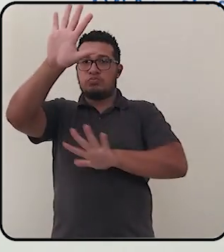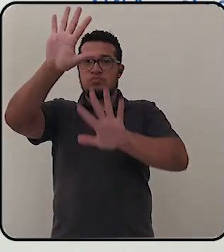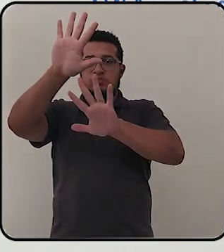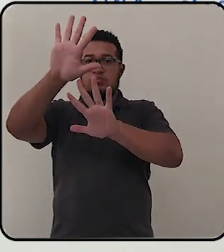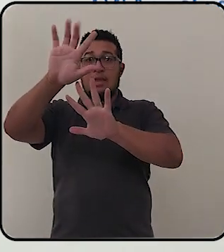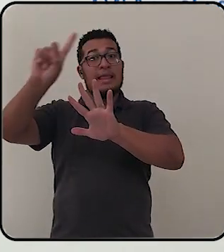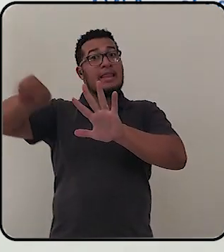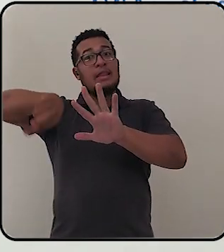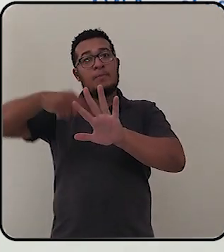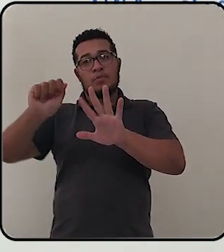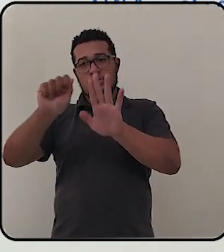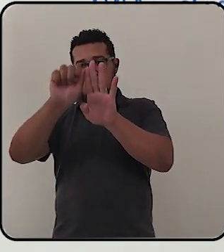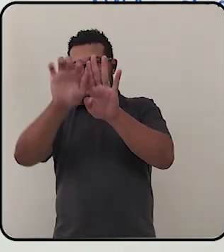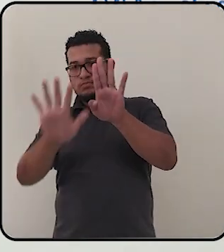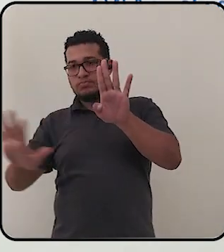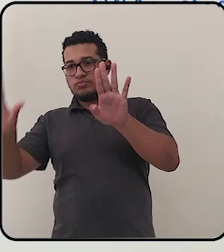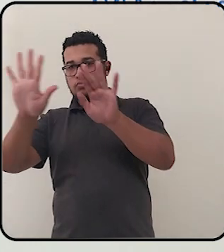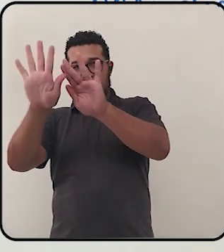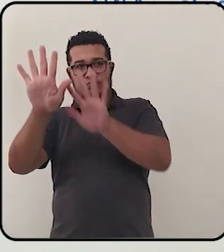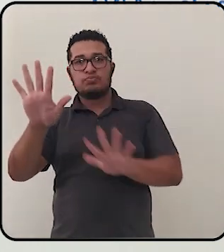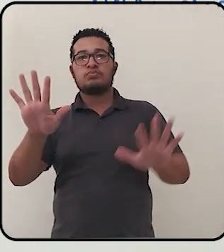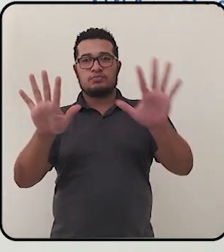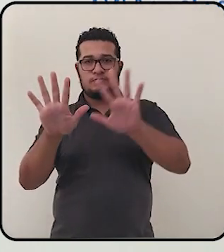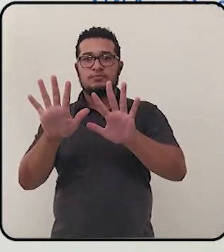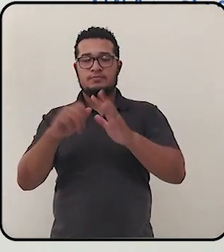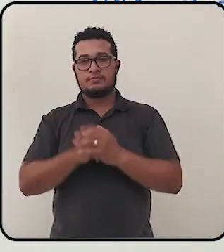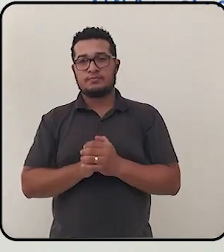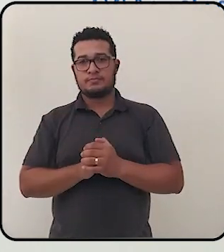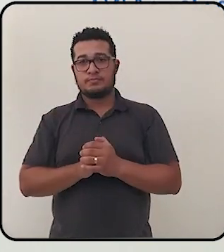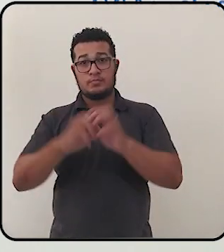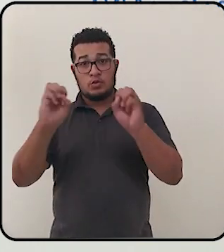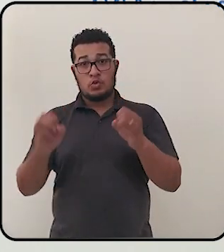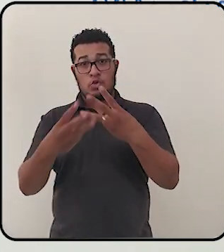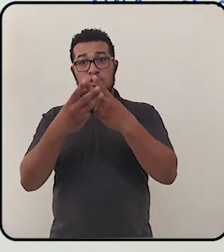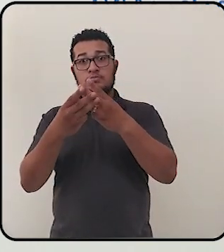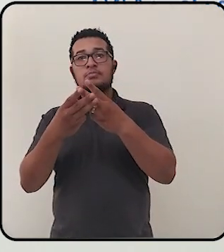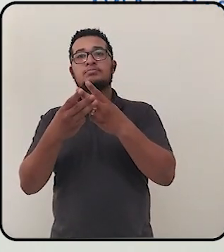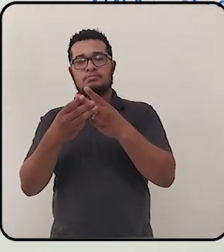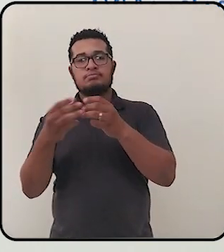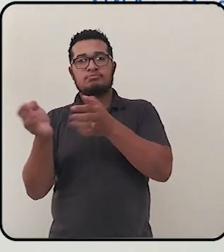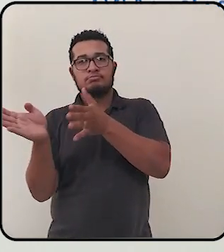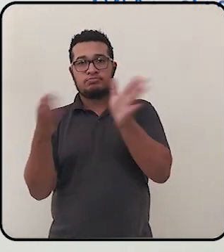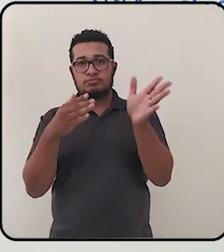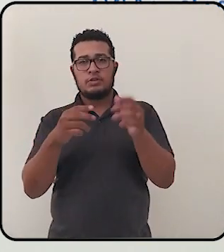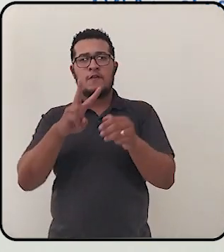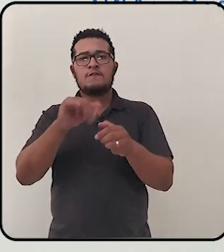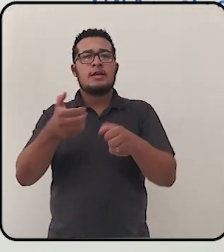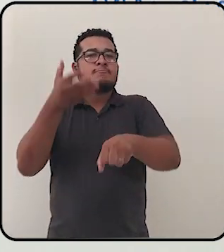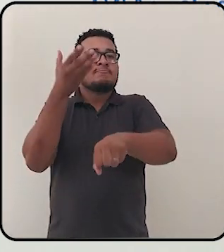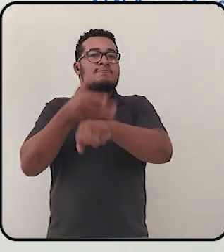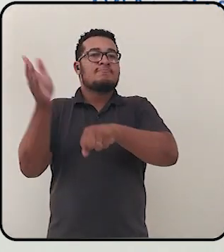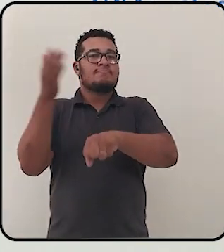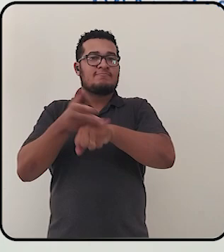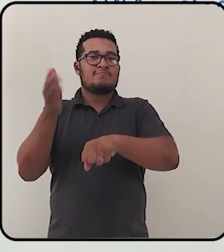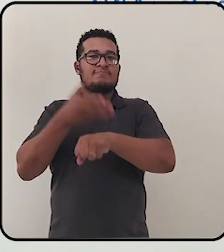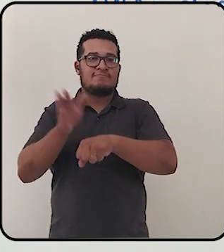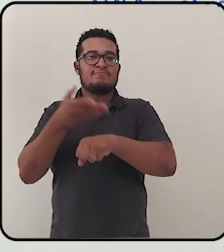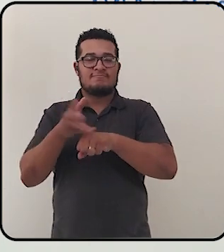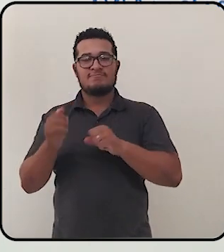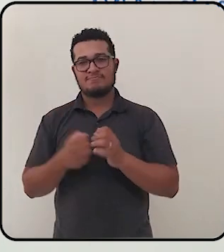segundo, longitude. No próximo slide, nós vamos exercitar